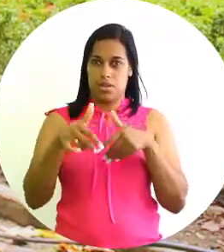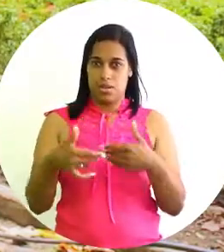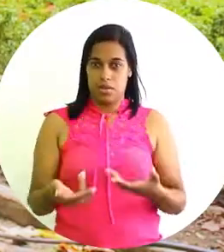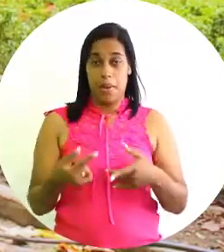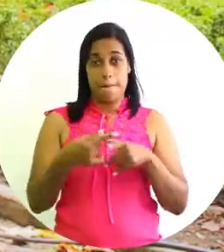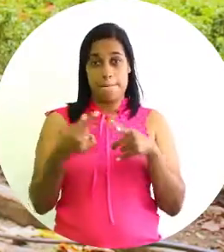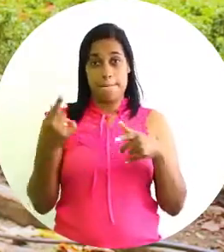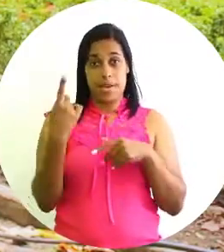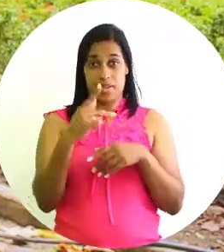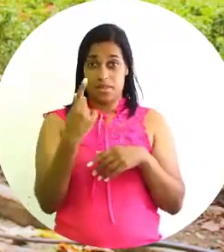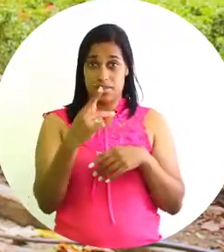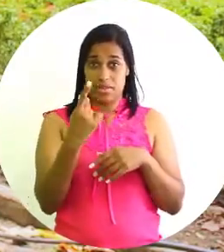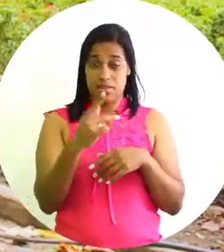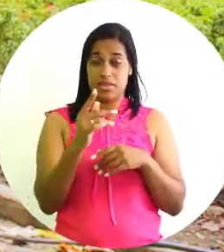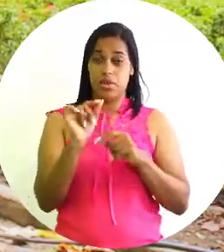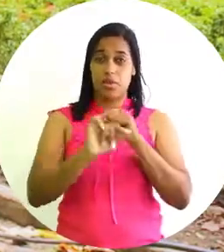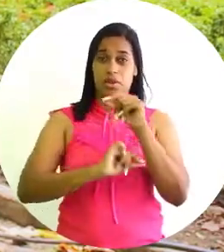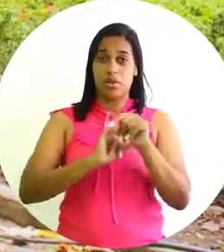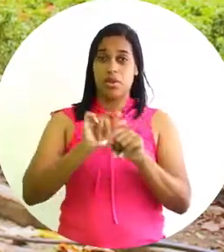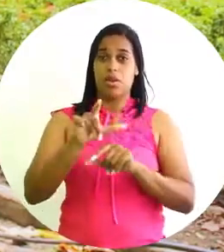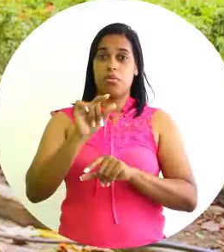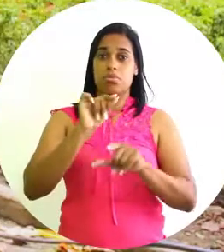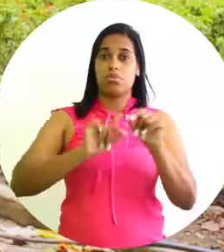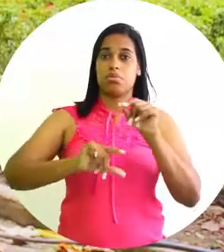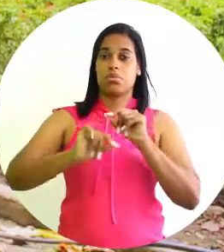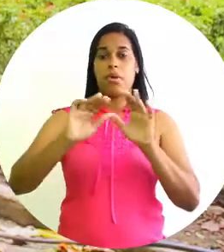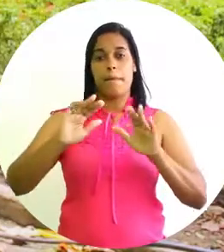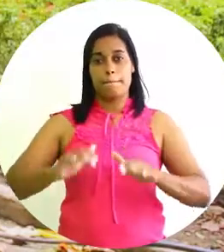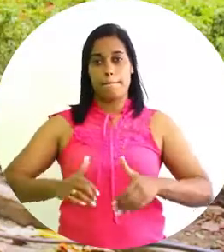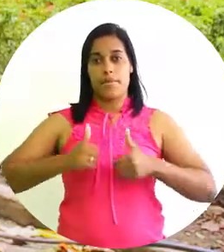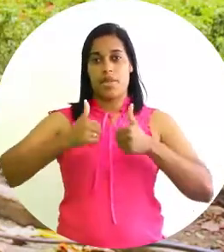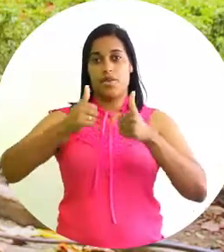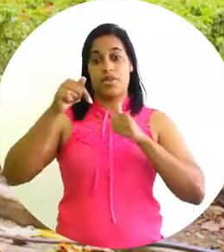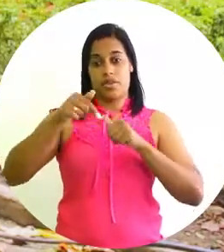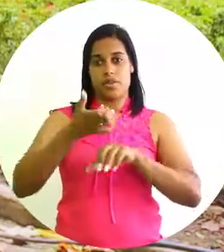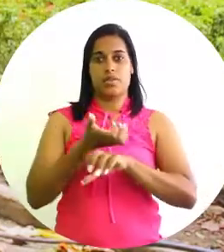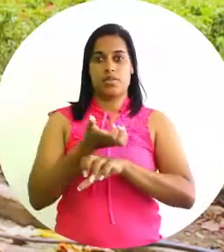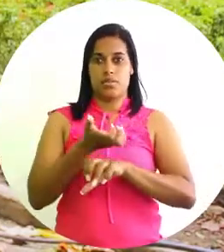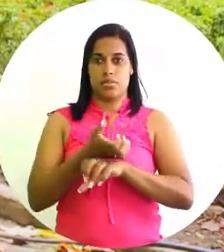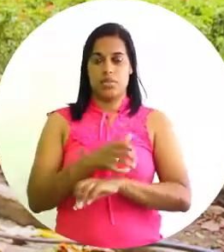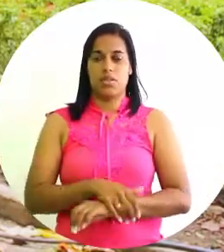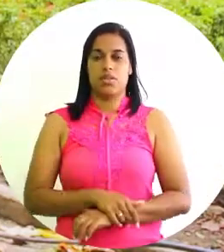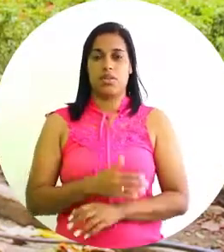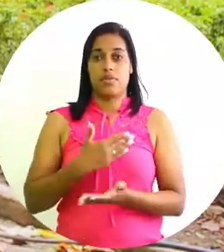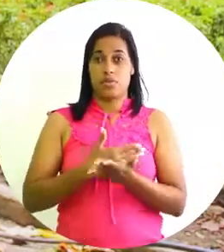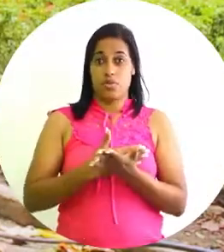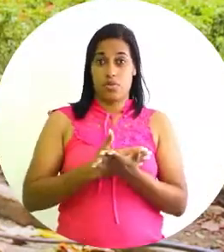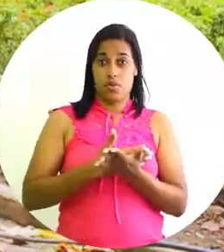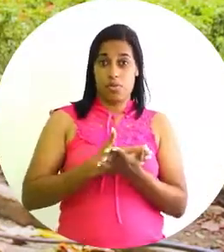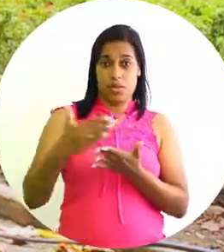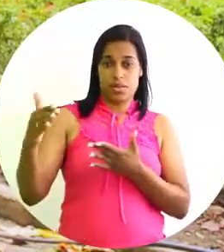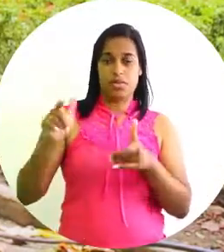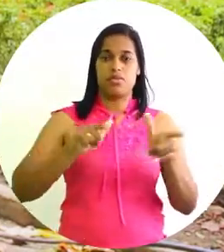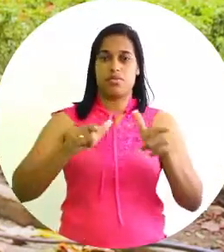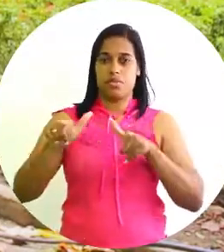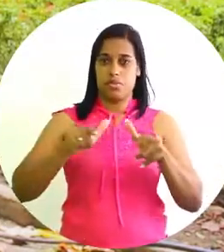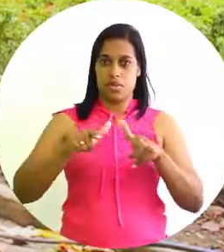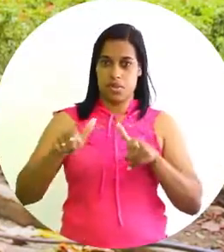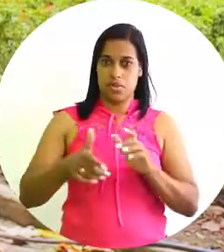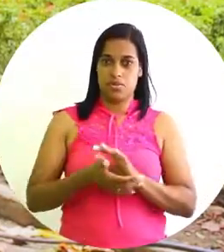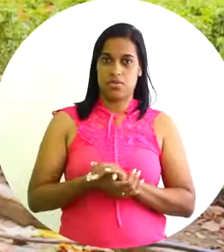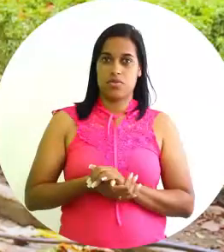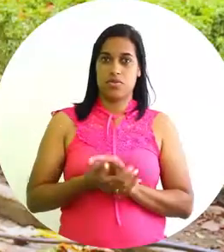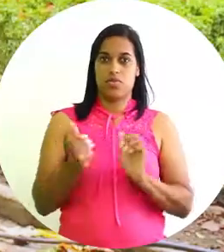Mas isso vai ser definitivamente melhorado para a gente nessa disciplina. Vamos começar então os nossos trabalhos?